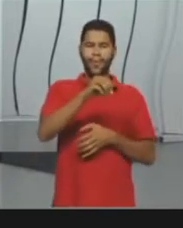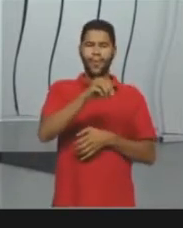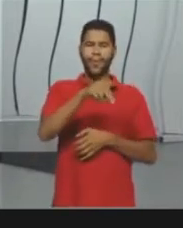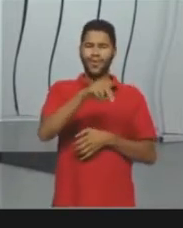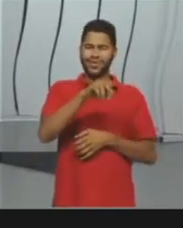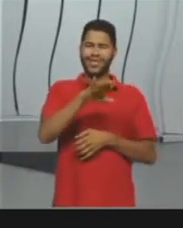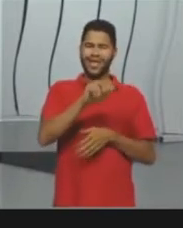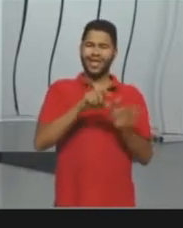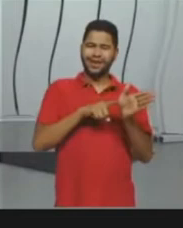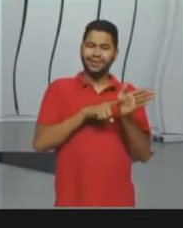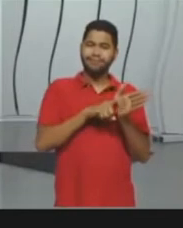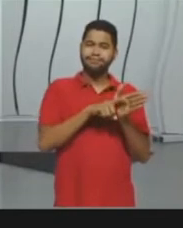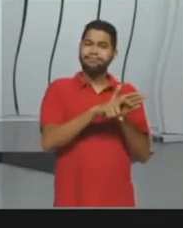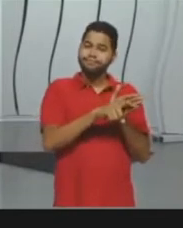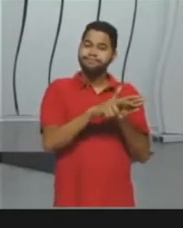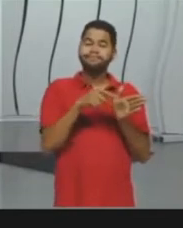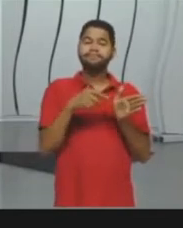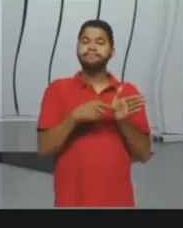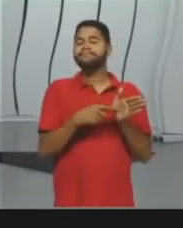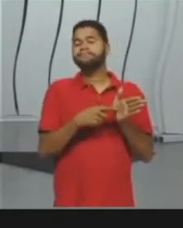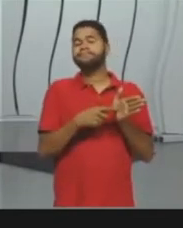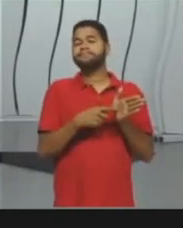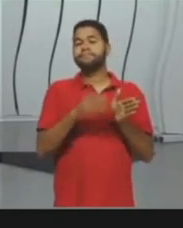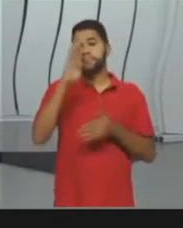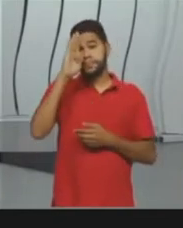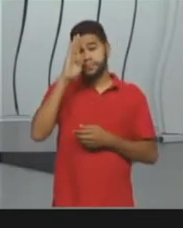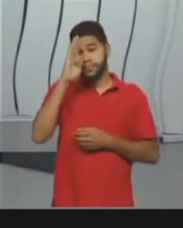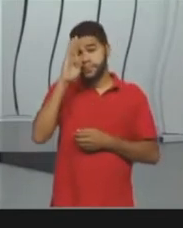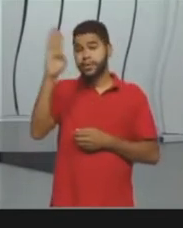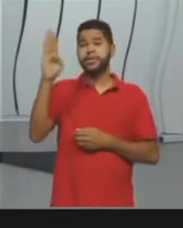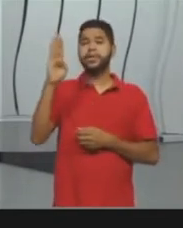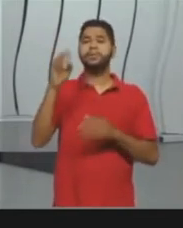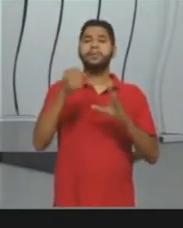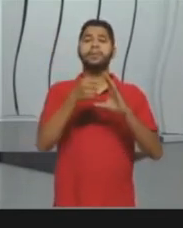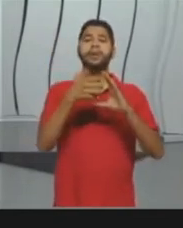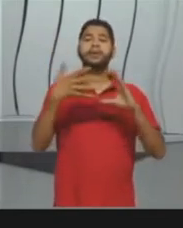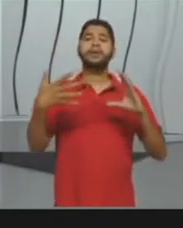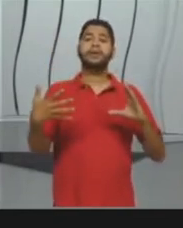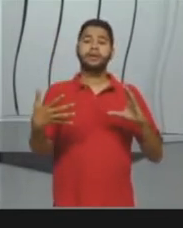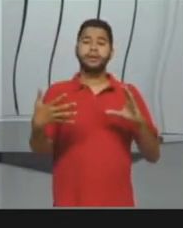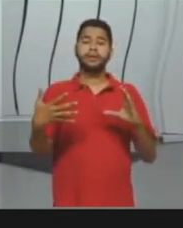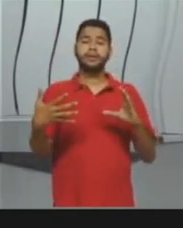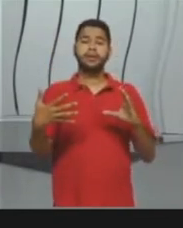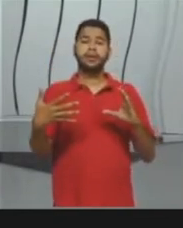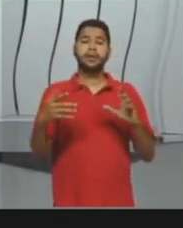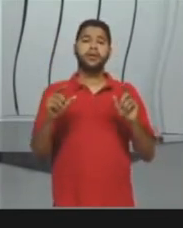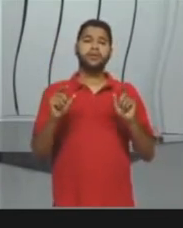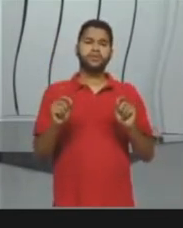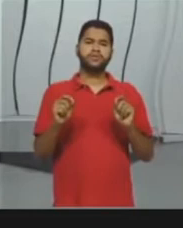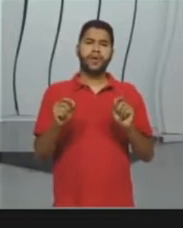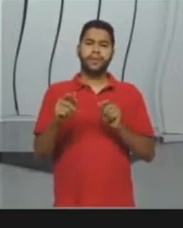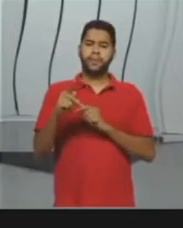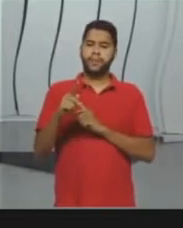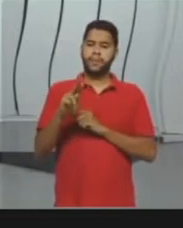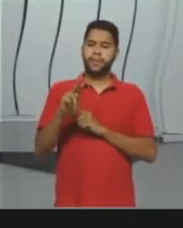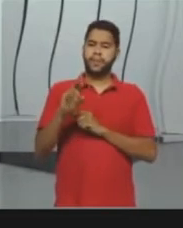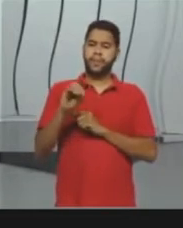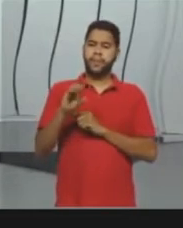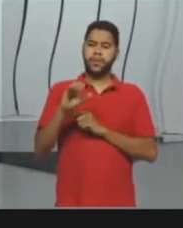bactérias, é um reino que uma das principais características dele é justamente ser procarionte.